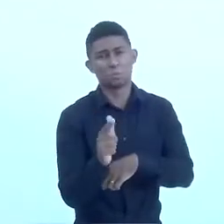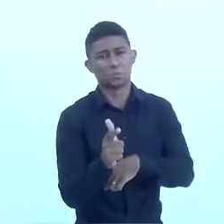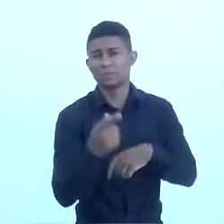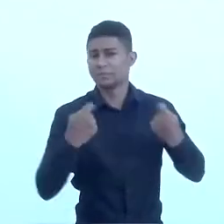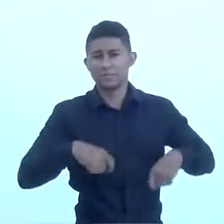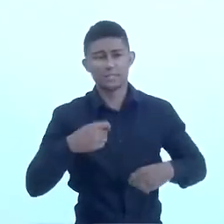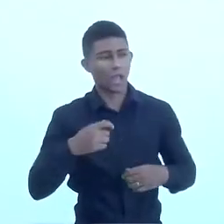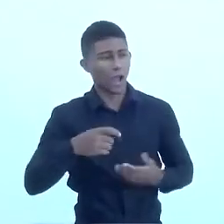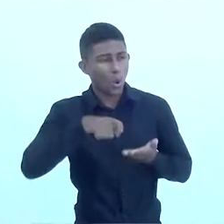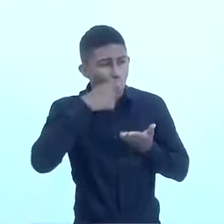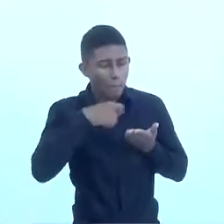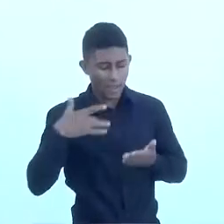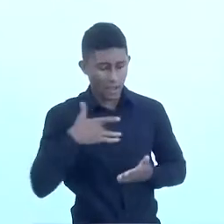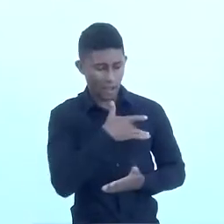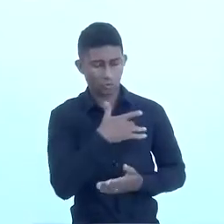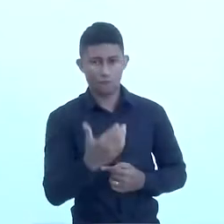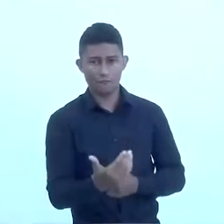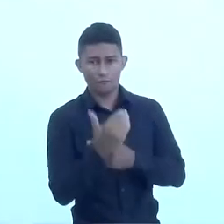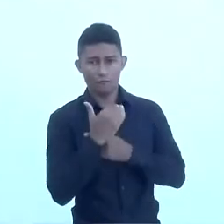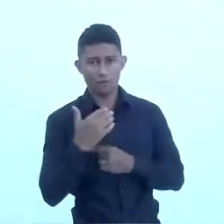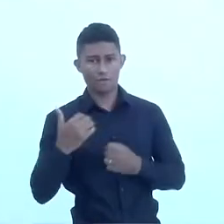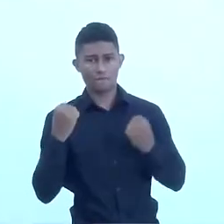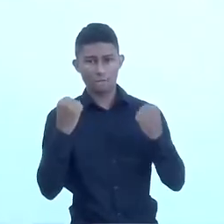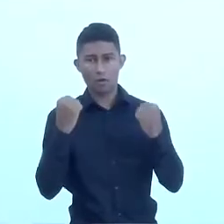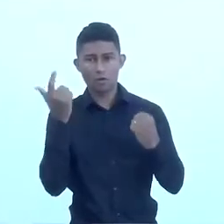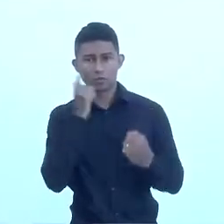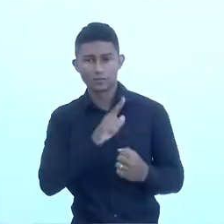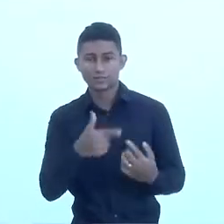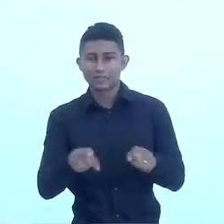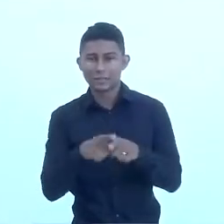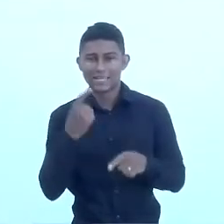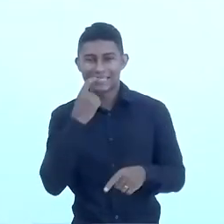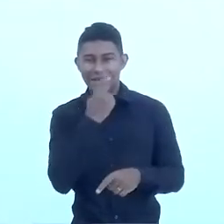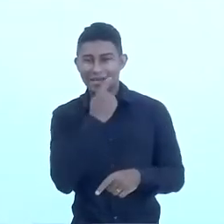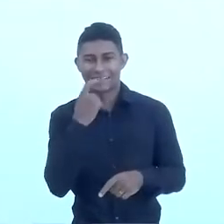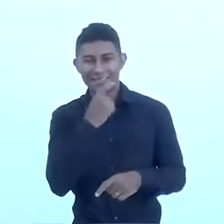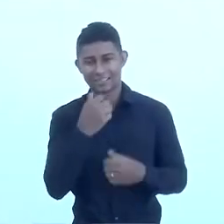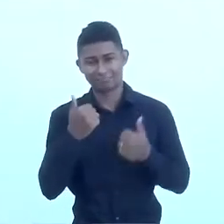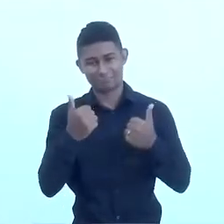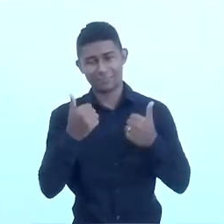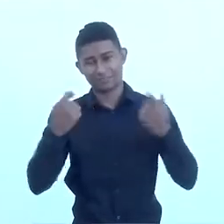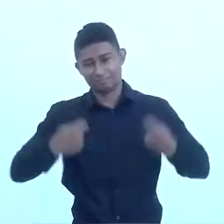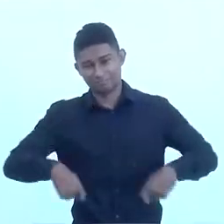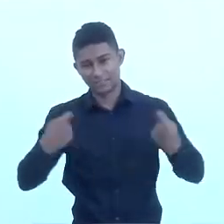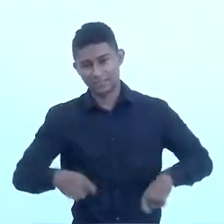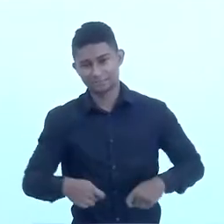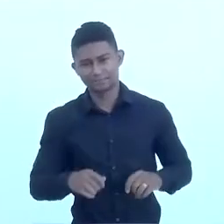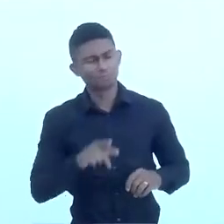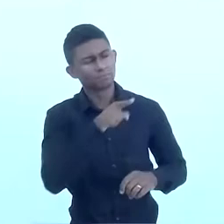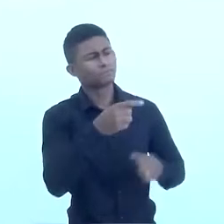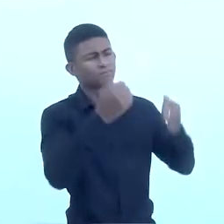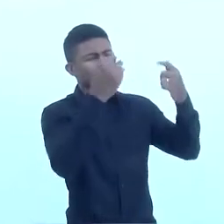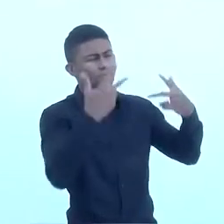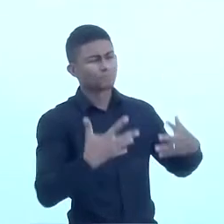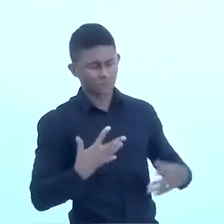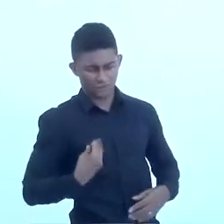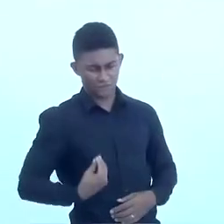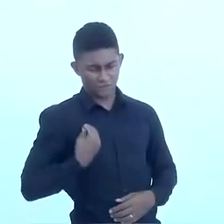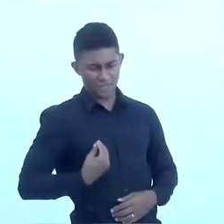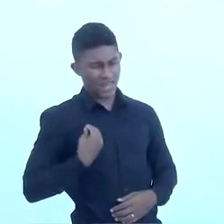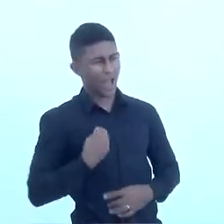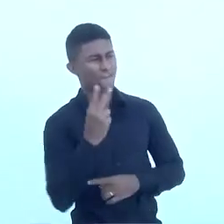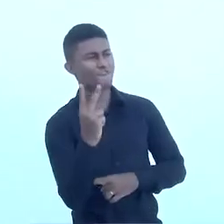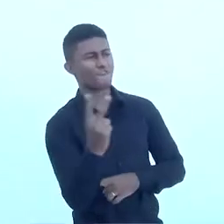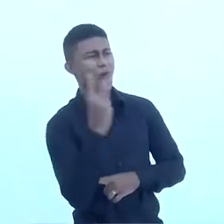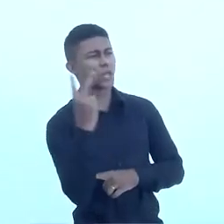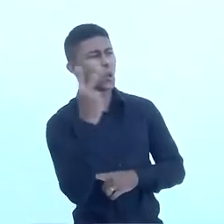você ter essa disciplina, né? A própria questão dos dentes, da aparência. Mas você falou de valores e eu queria